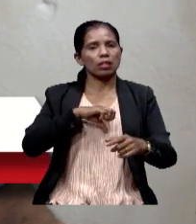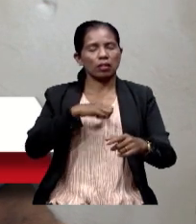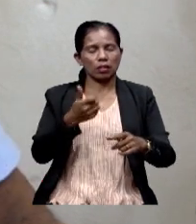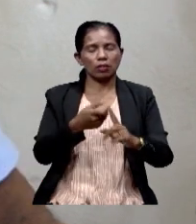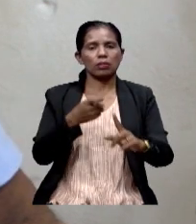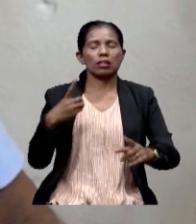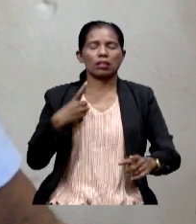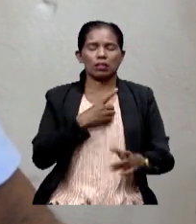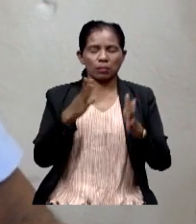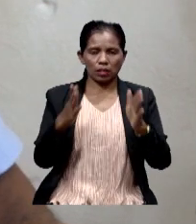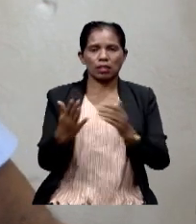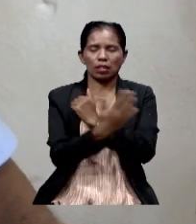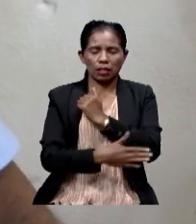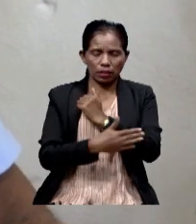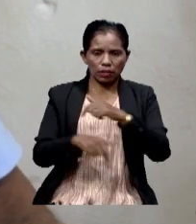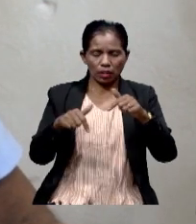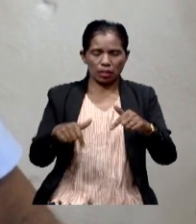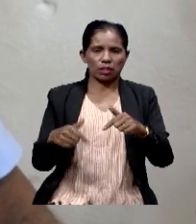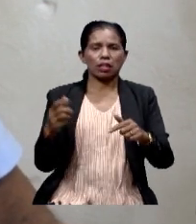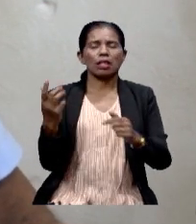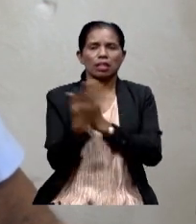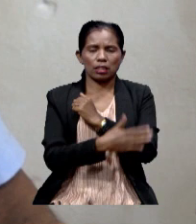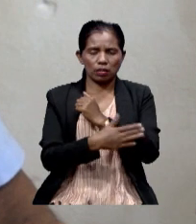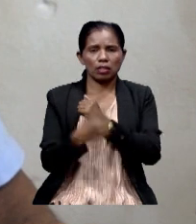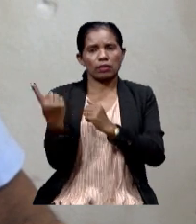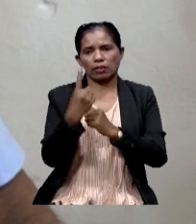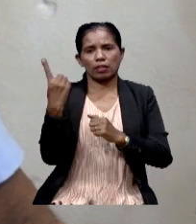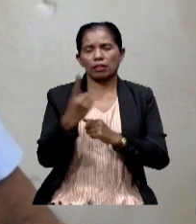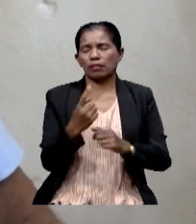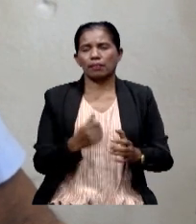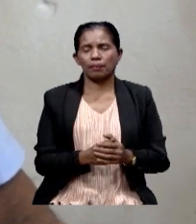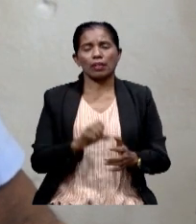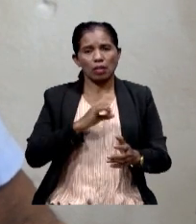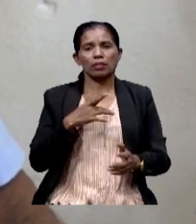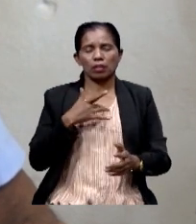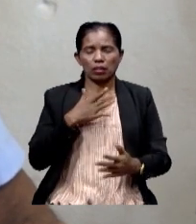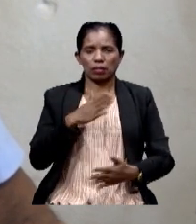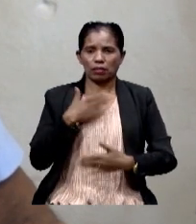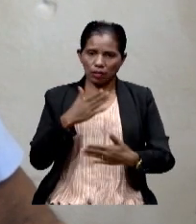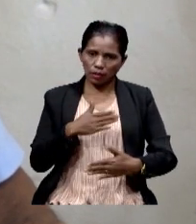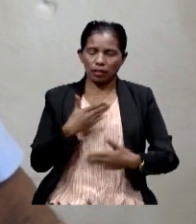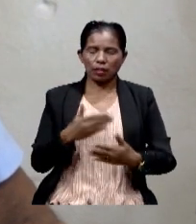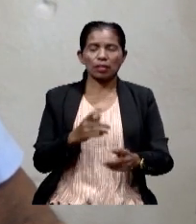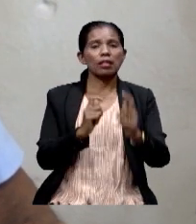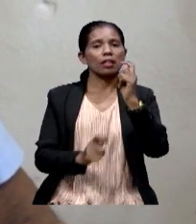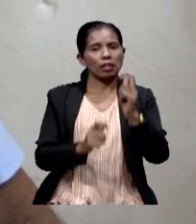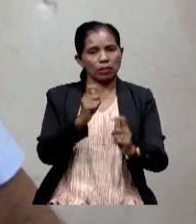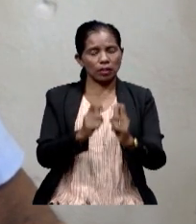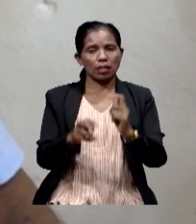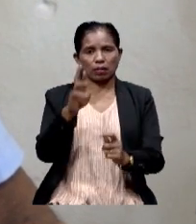deputar tire. Na sangue ne italo lor mahasane lita. Ari, ao aprecia Tribunal Recurso